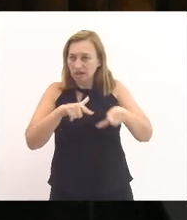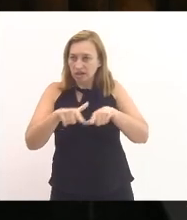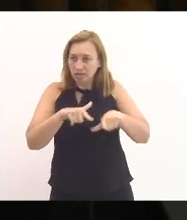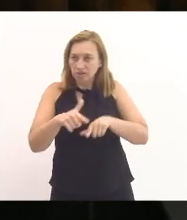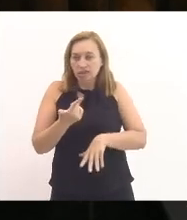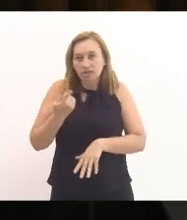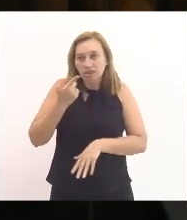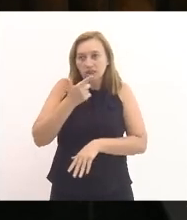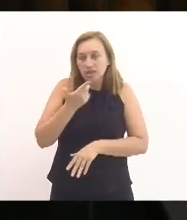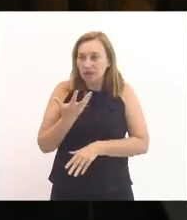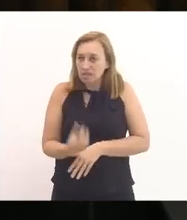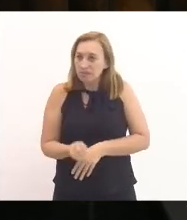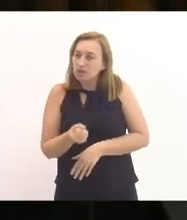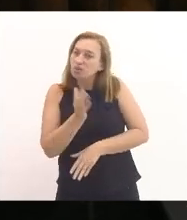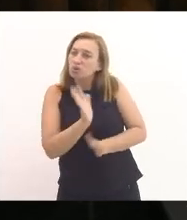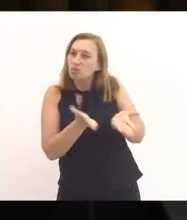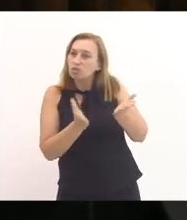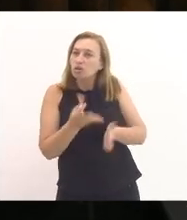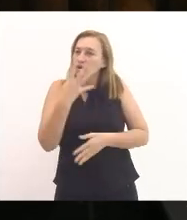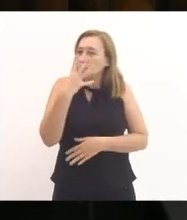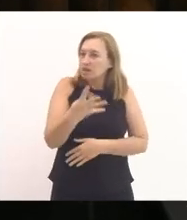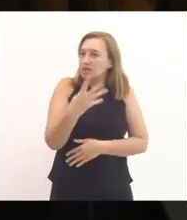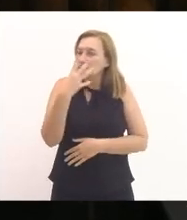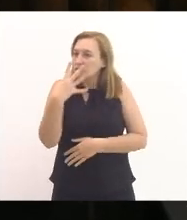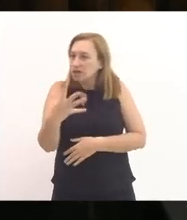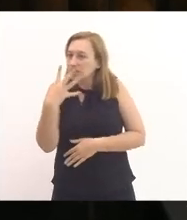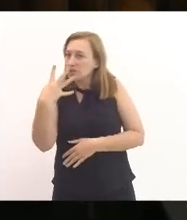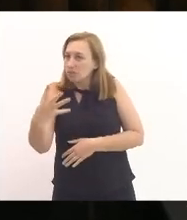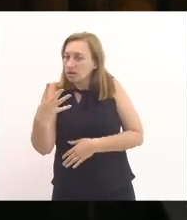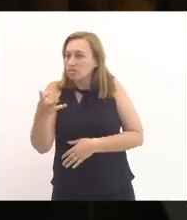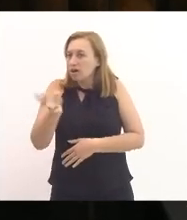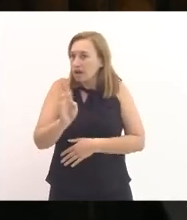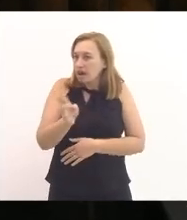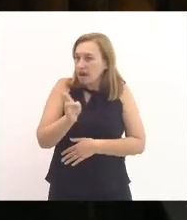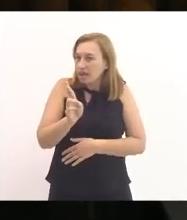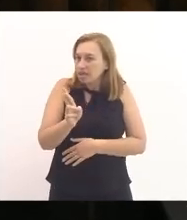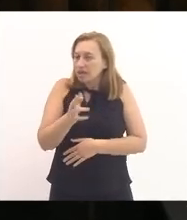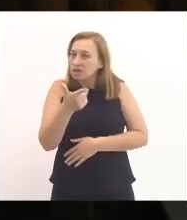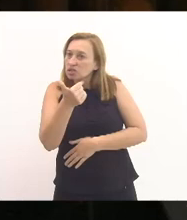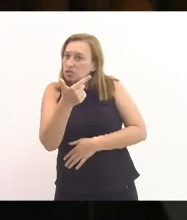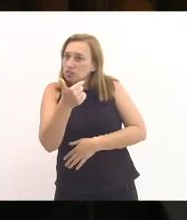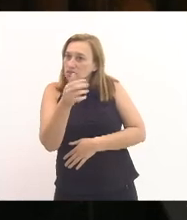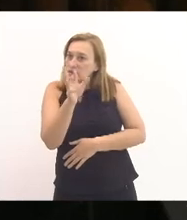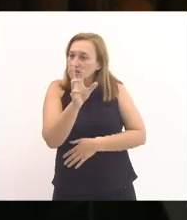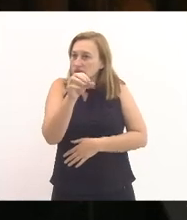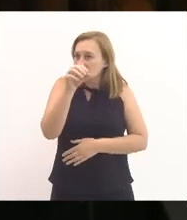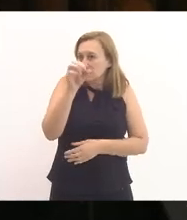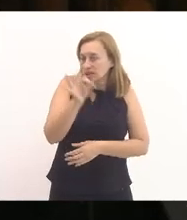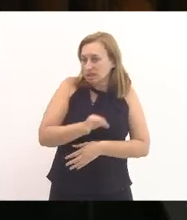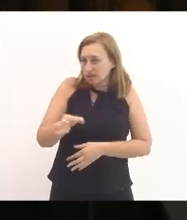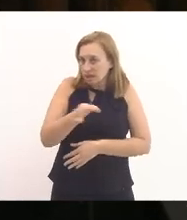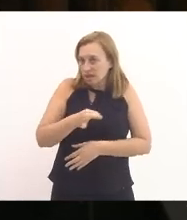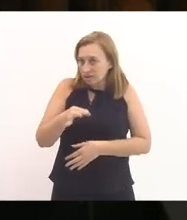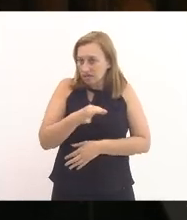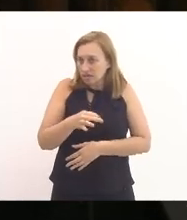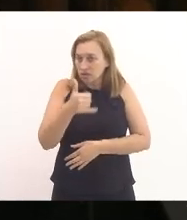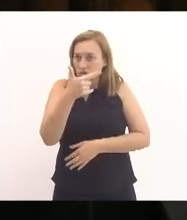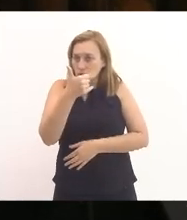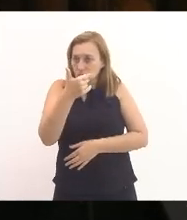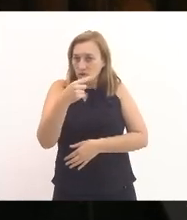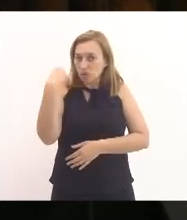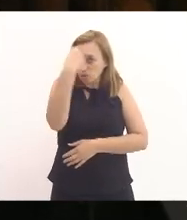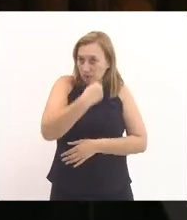tá o filhinho tá ganhando hoje a continha de 444 reais e 12 centavos em 12